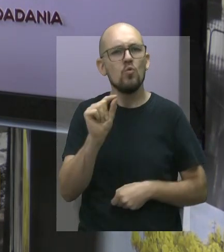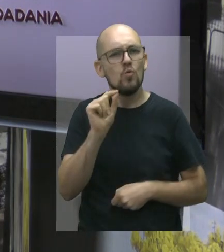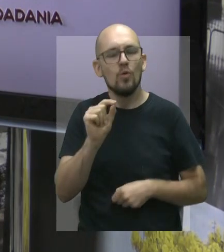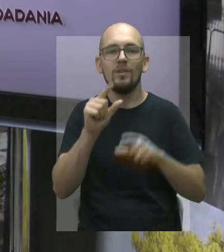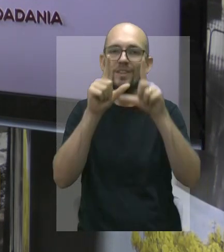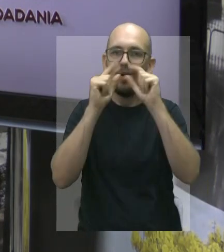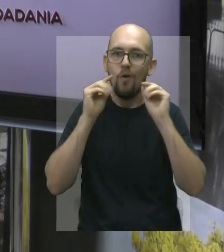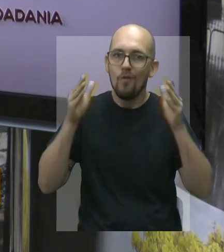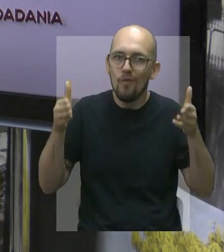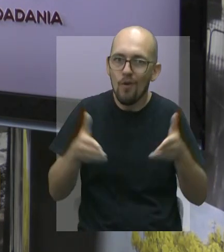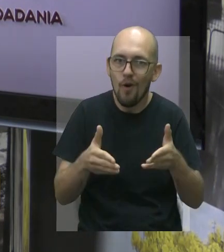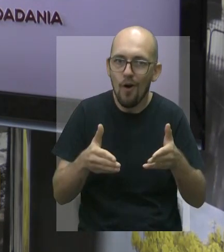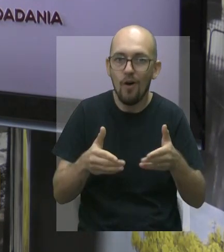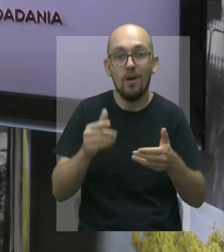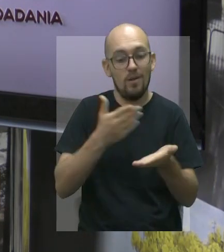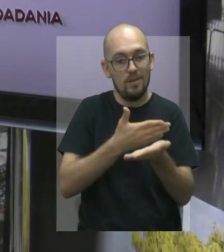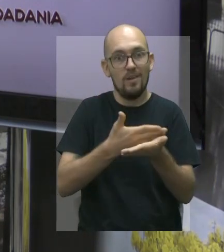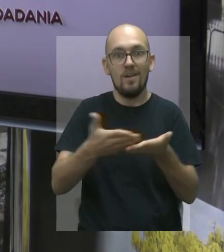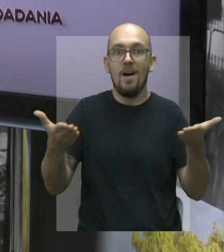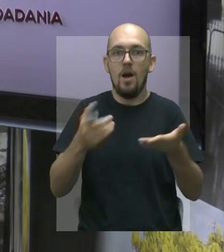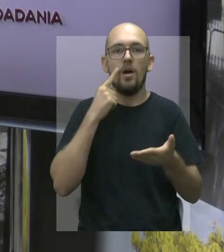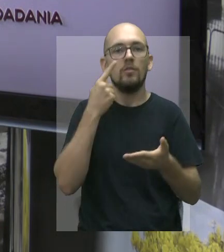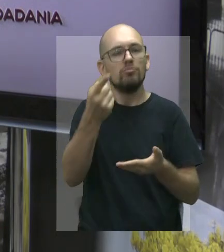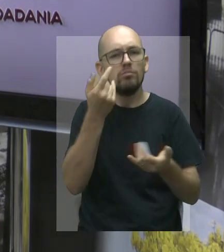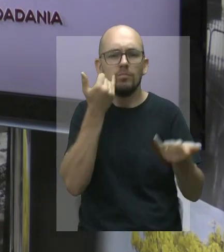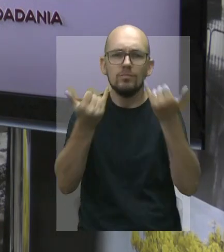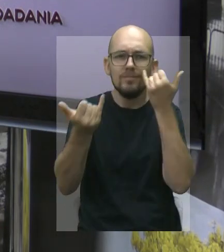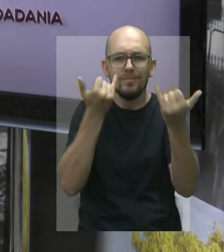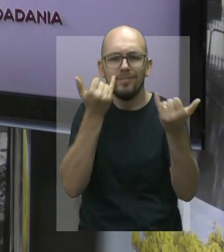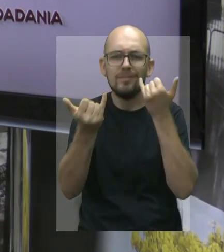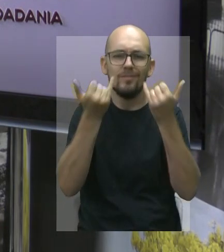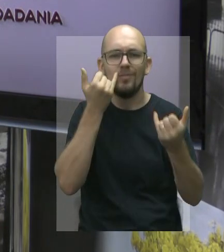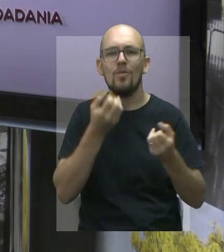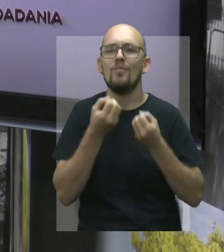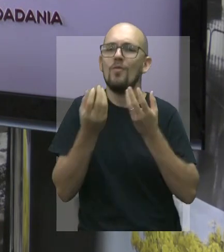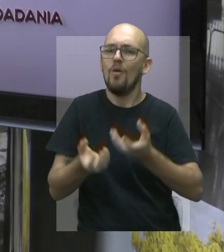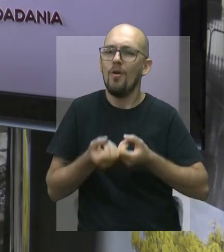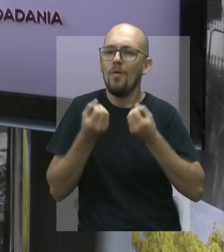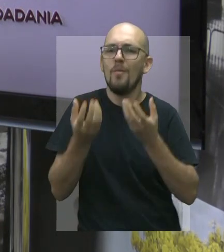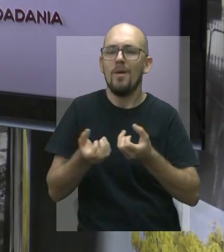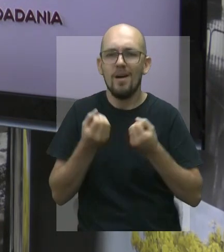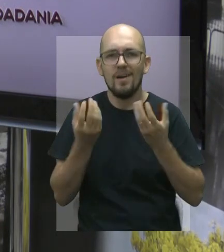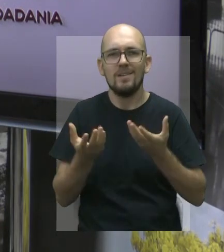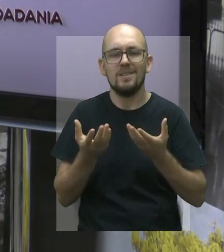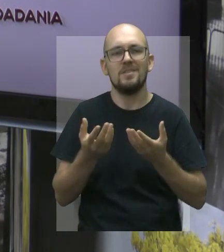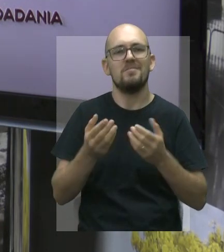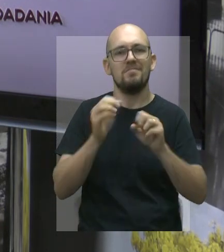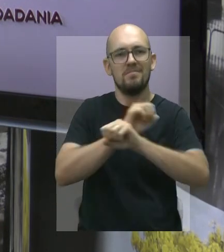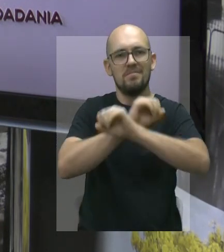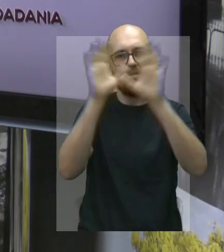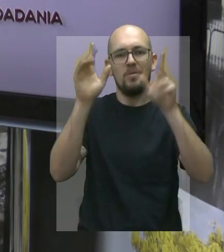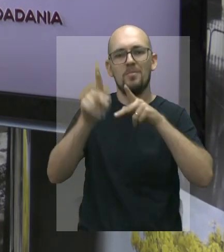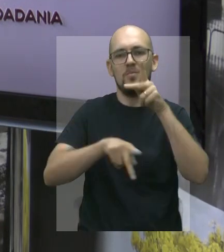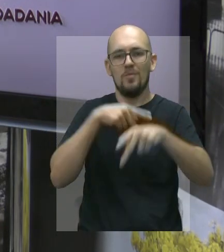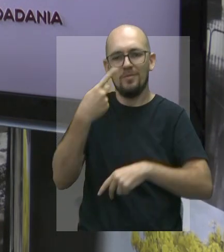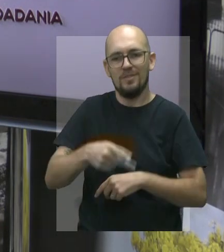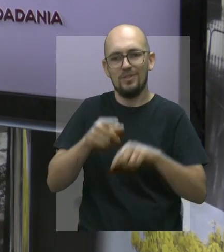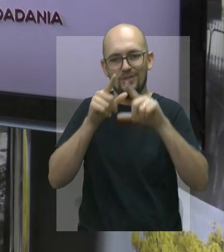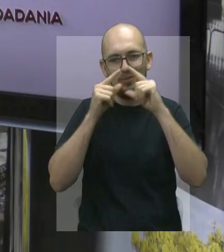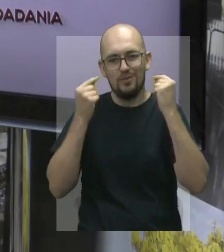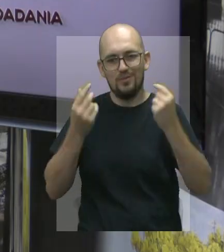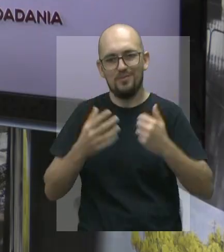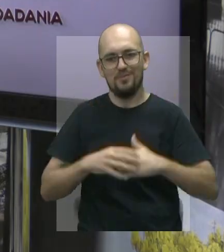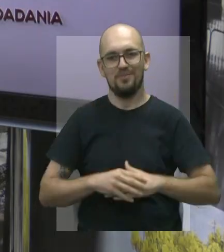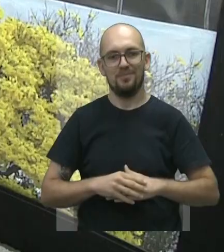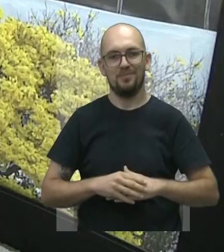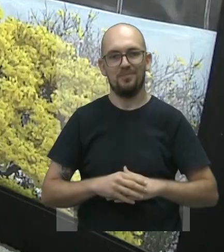em Foco. Daqui em diante você confere muita informação de utilidade pública e de prestação de